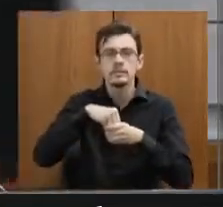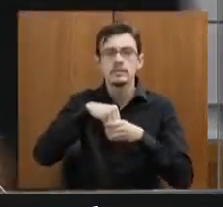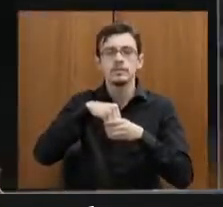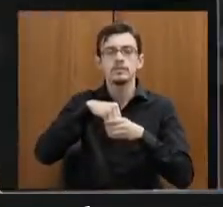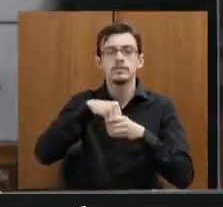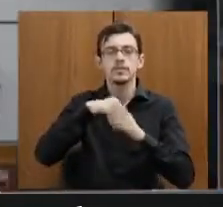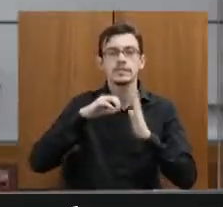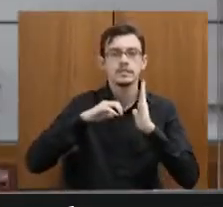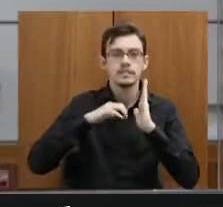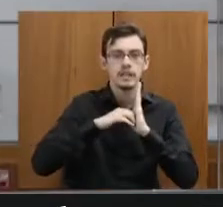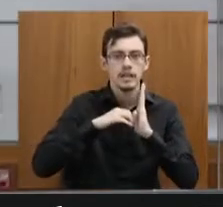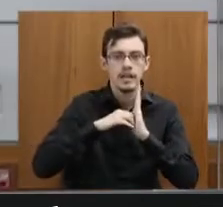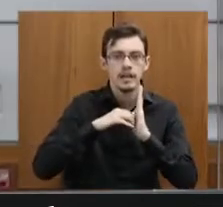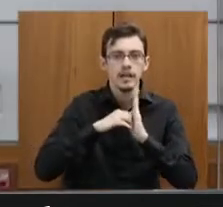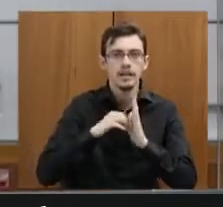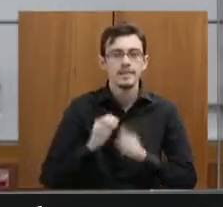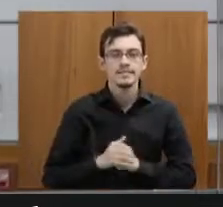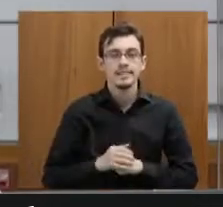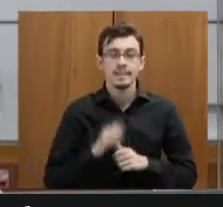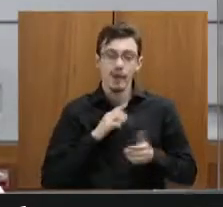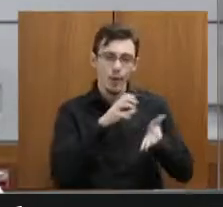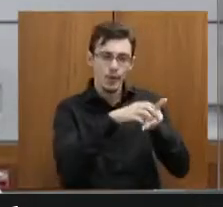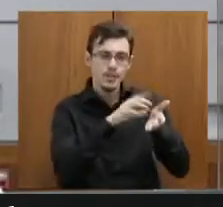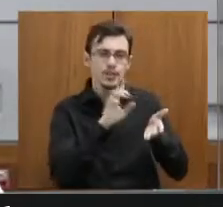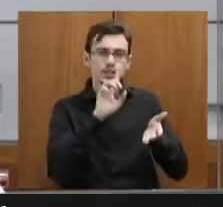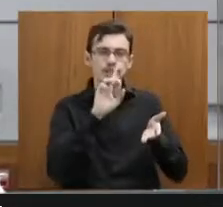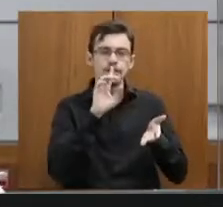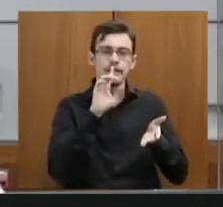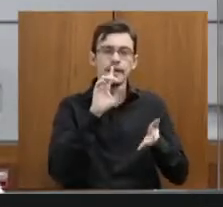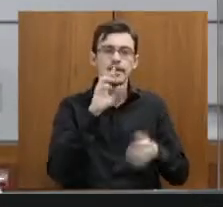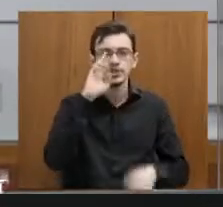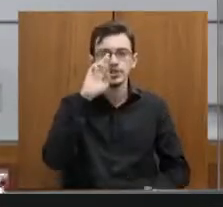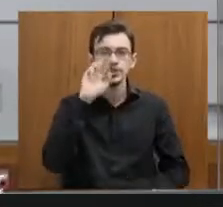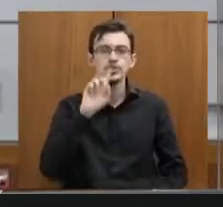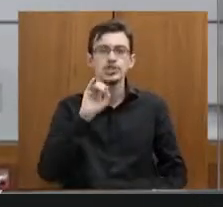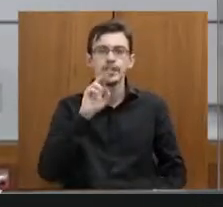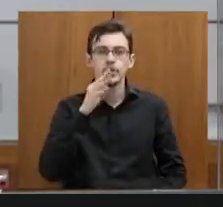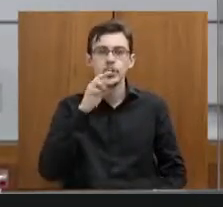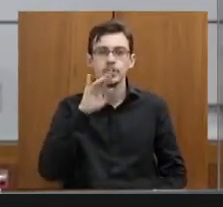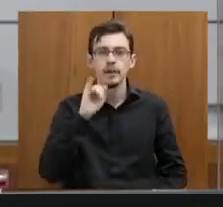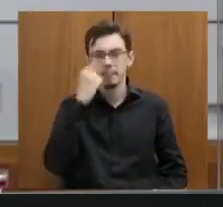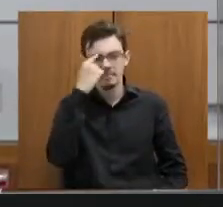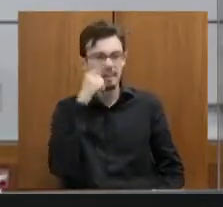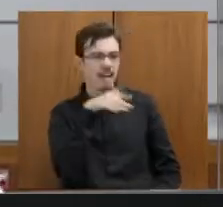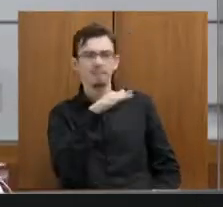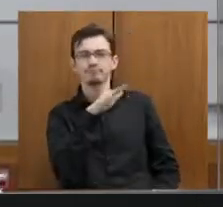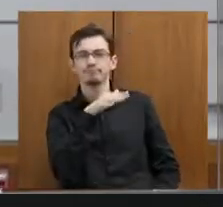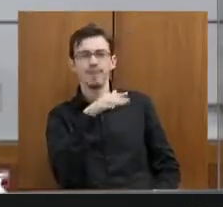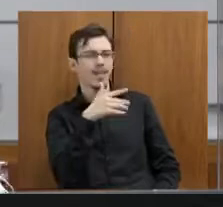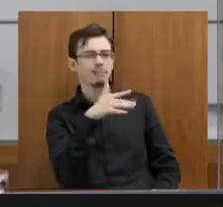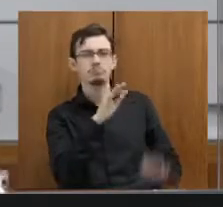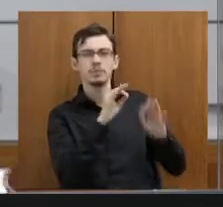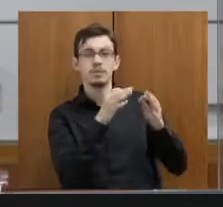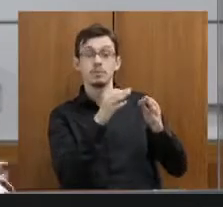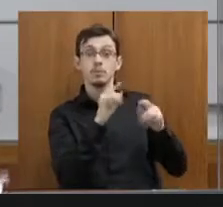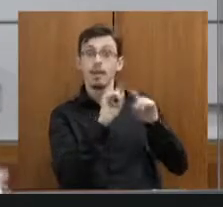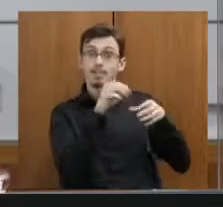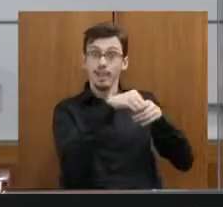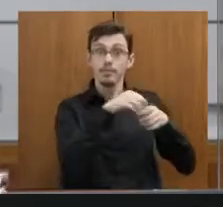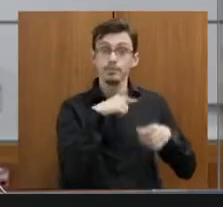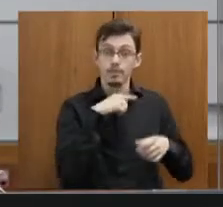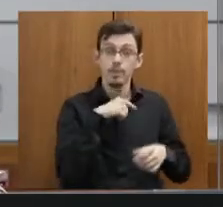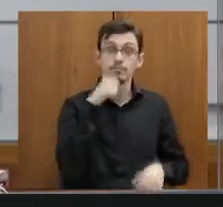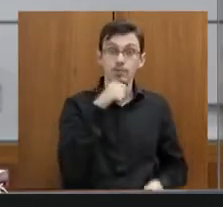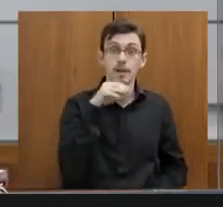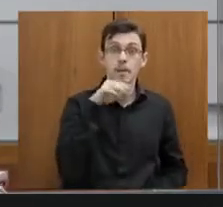aquela Diretoria Lá que fala É sobre o direito de mesinha sim é só uma diretoria mas que tem uma conta que tem uma coca que não se é o